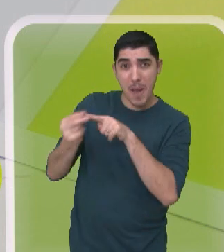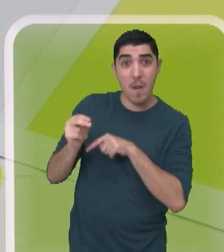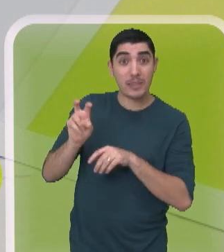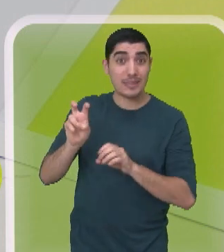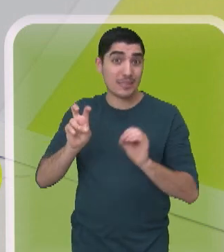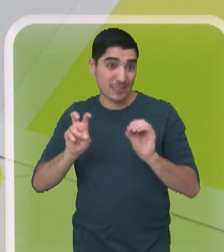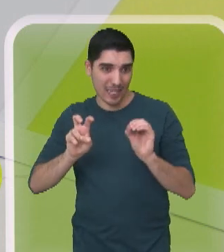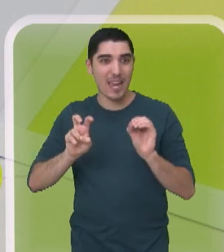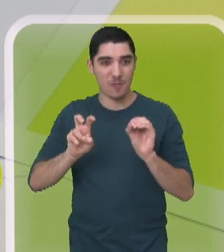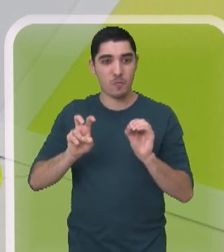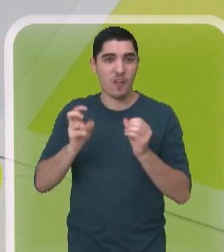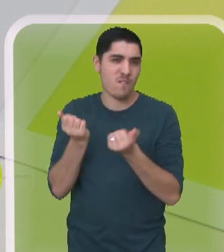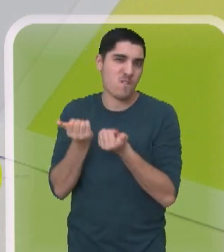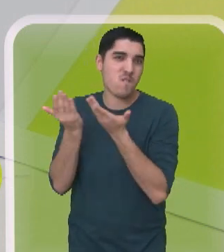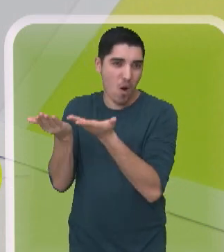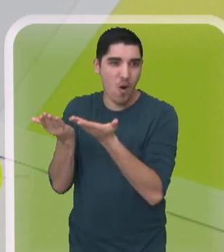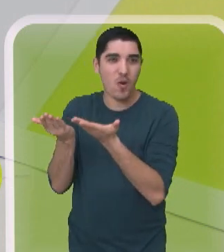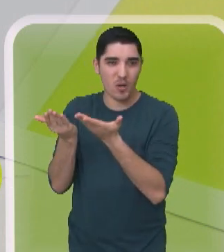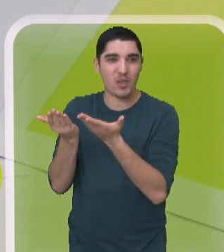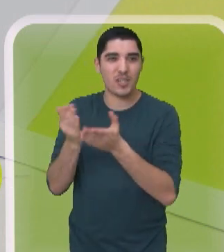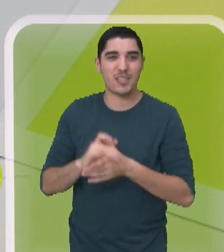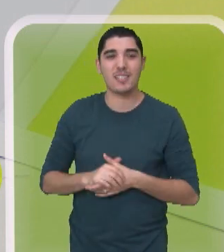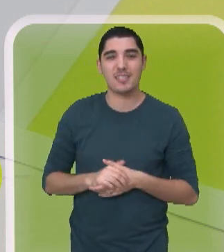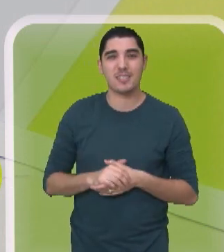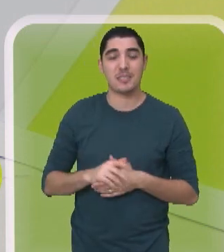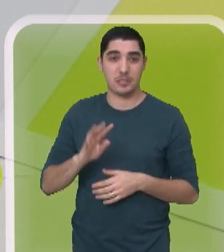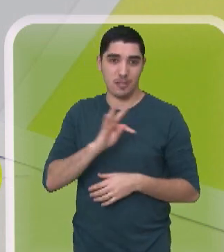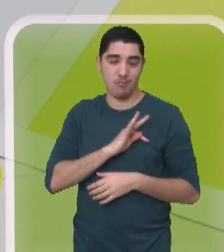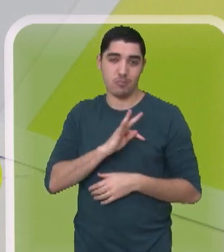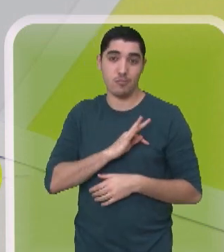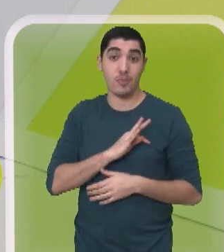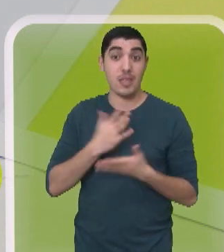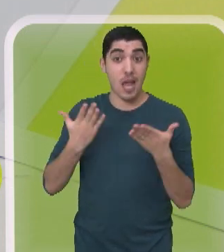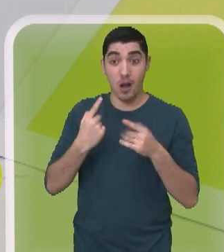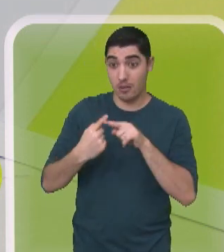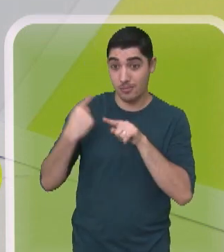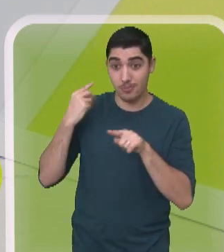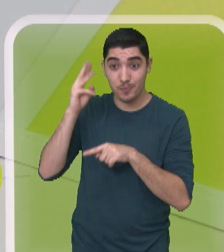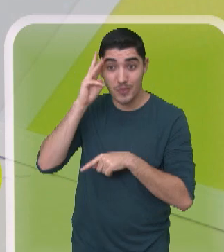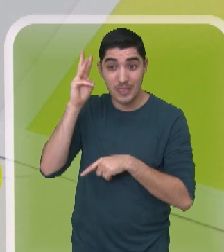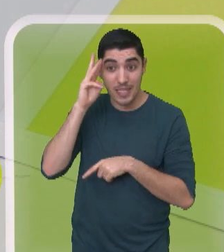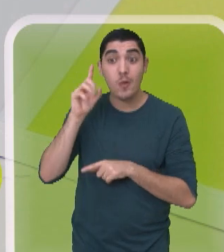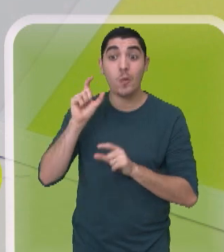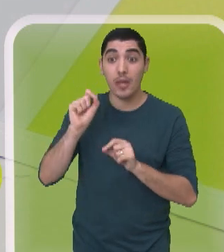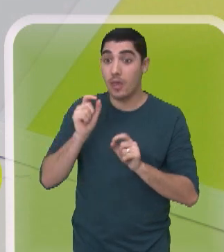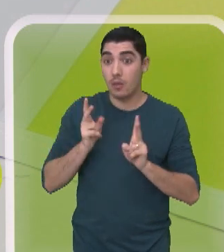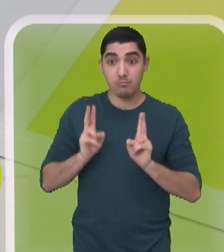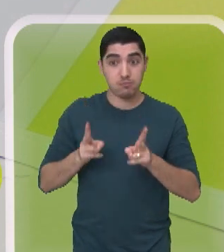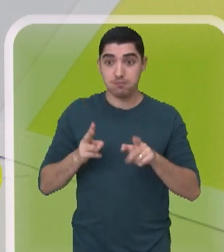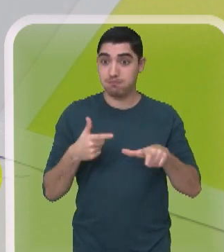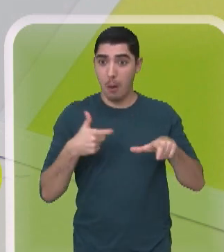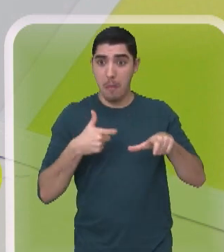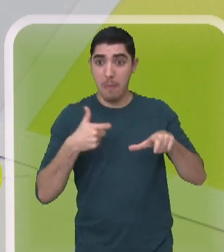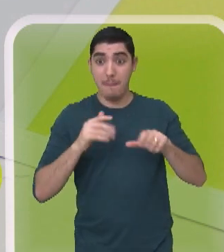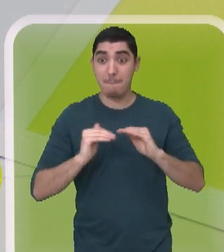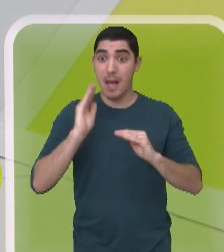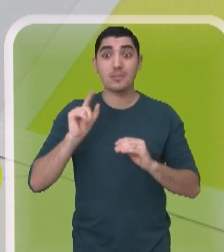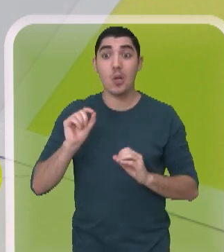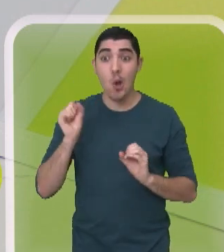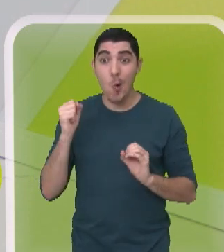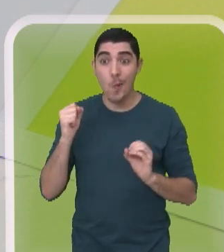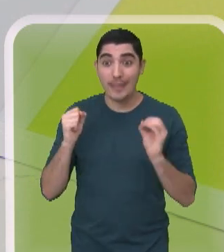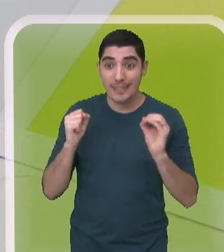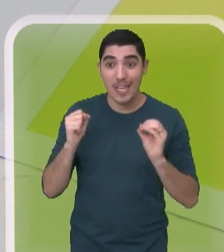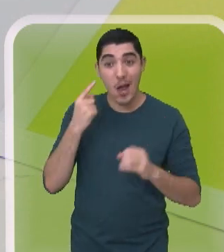5-0 fora de casa o time do Taboão. E na terça-feira a goleada foi maior. 8-0. Vamos ver os